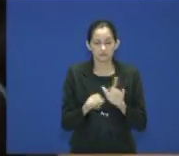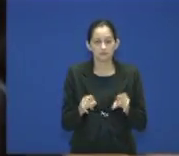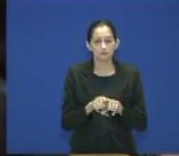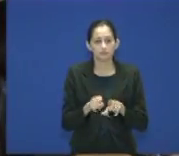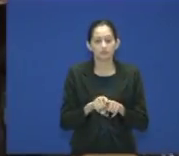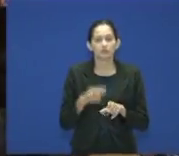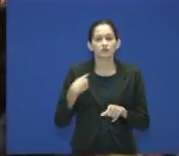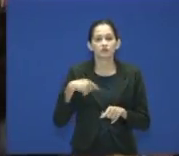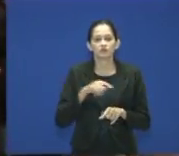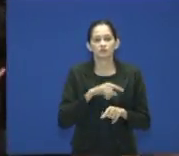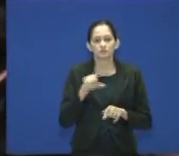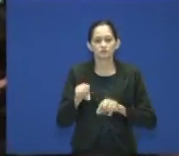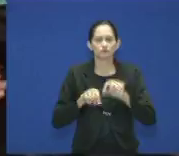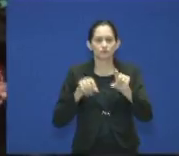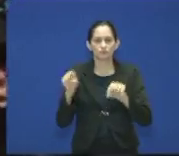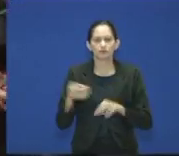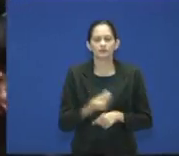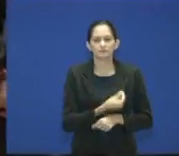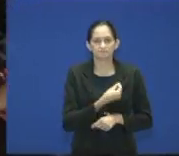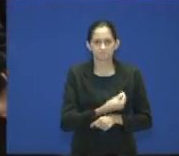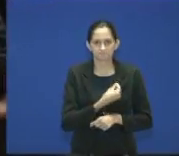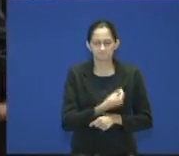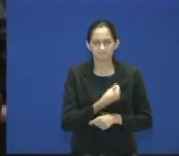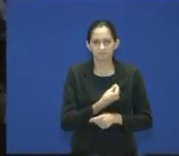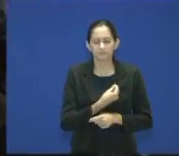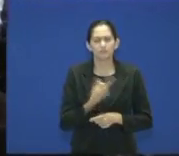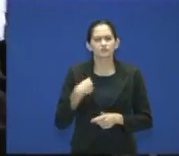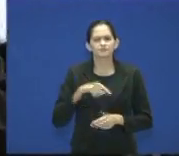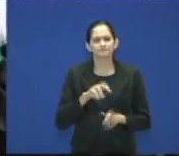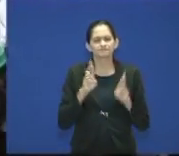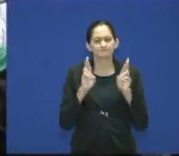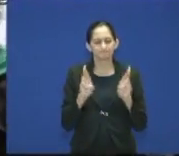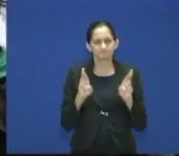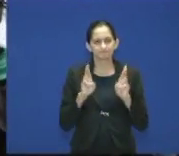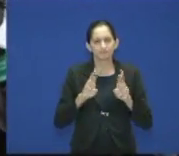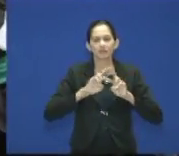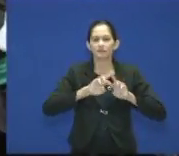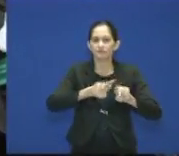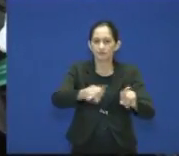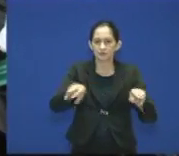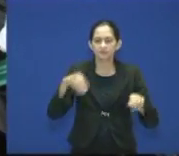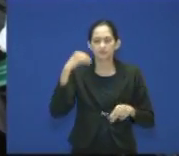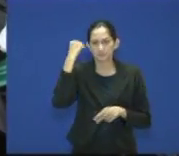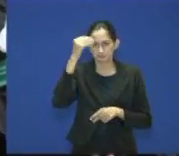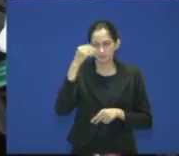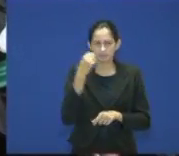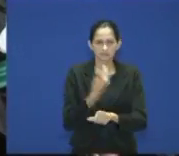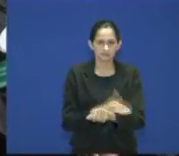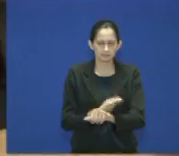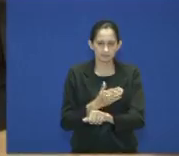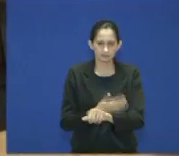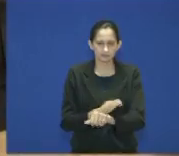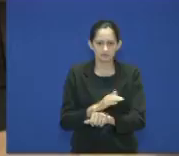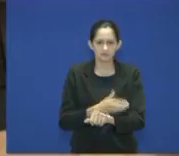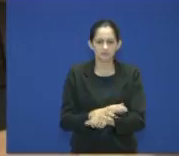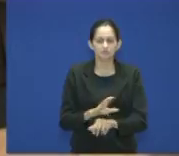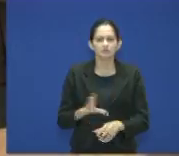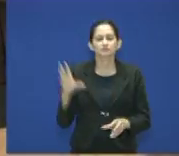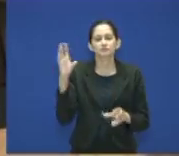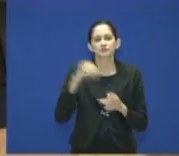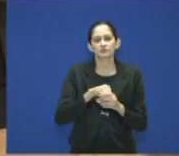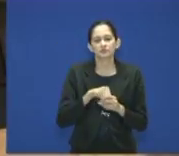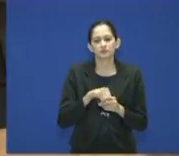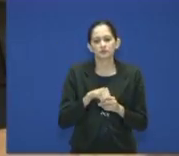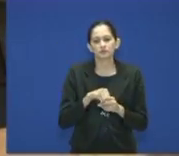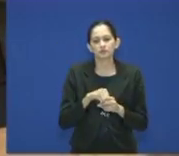nossas escolhas na vida. Esperamos que a variedade de experiências e práticas que compõem